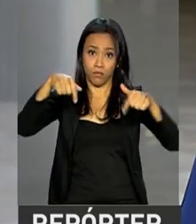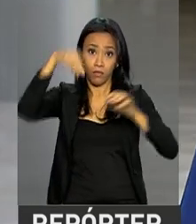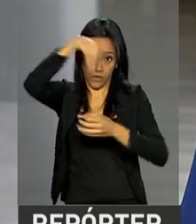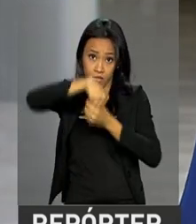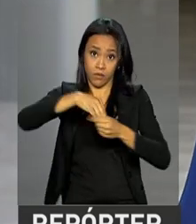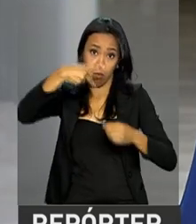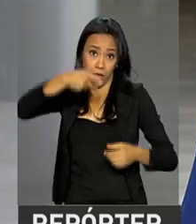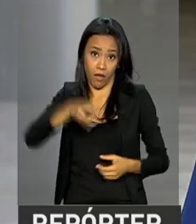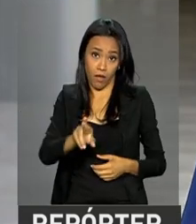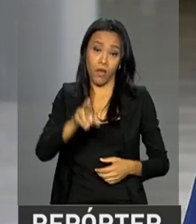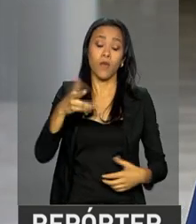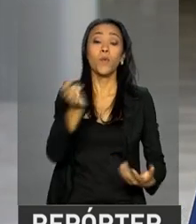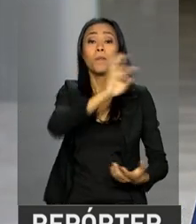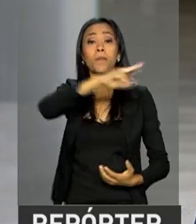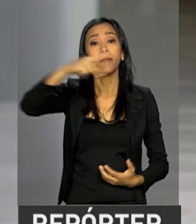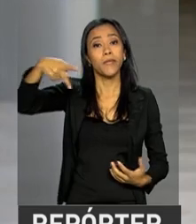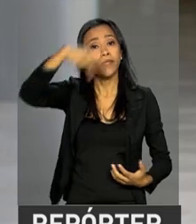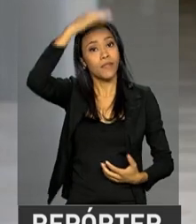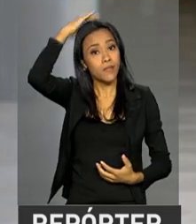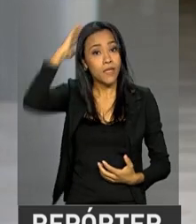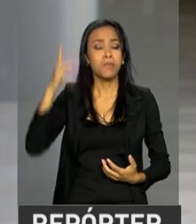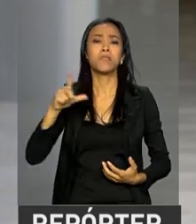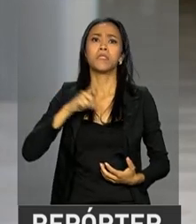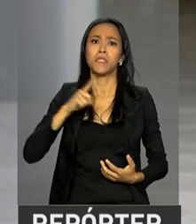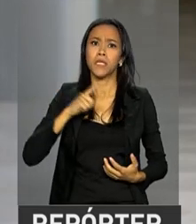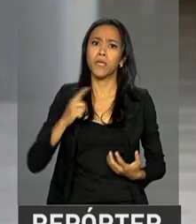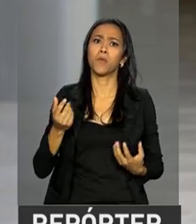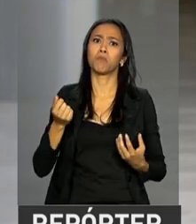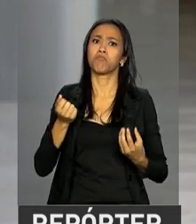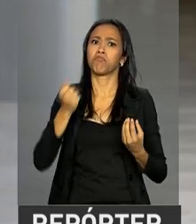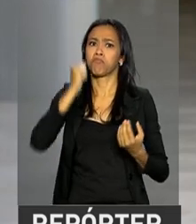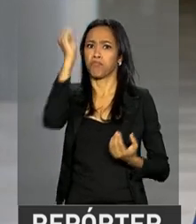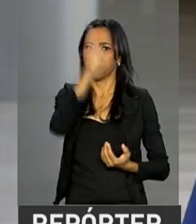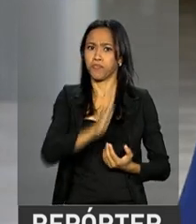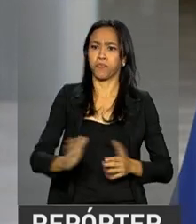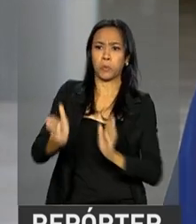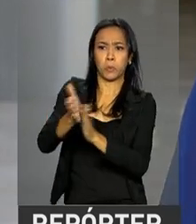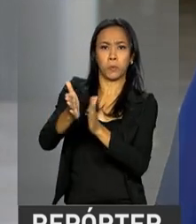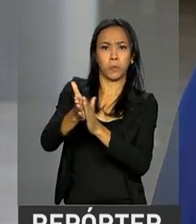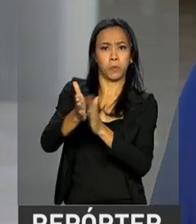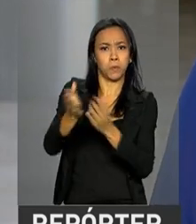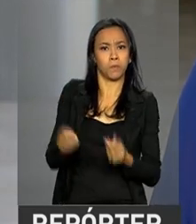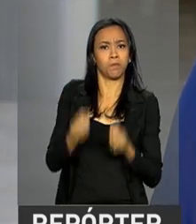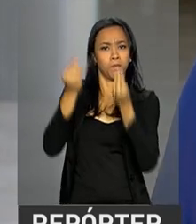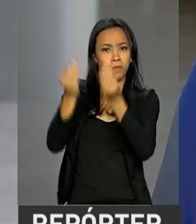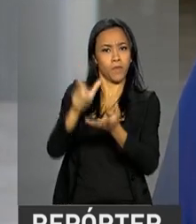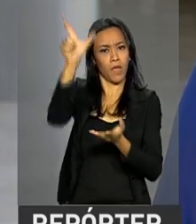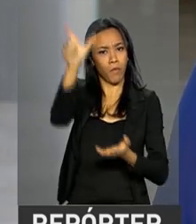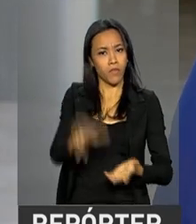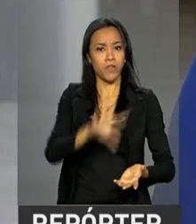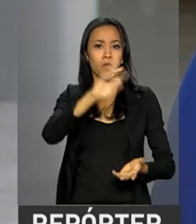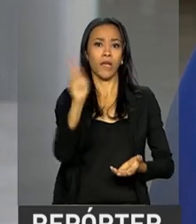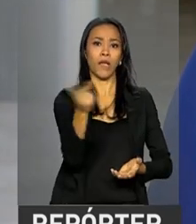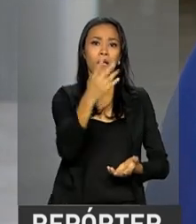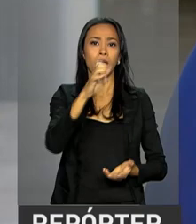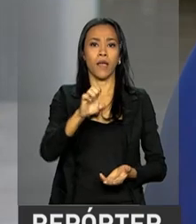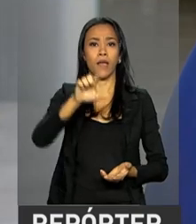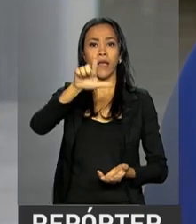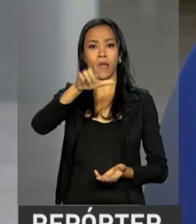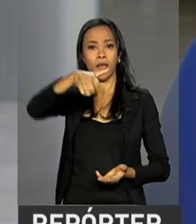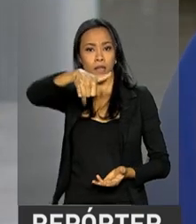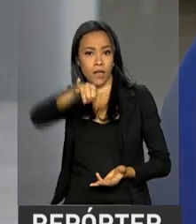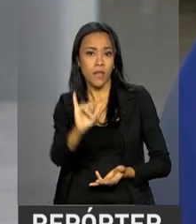presidente michel temer concedeu a ordem nacional do mérito a professora helen de abreu silva